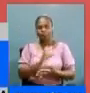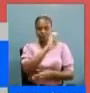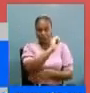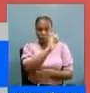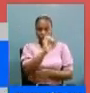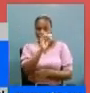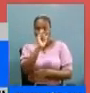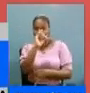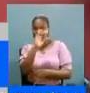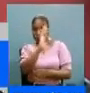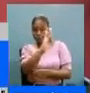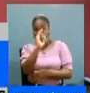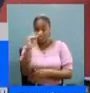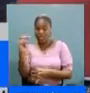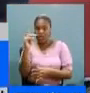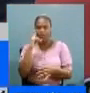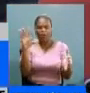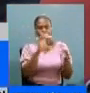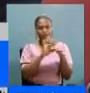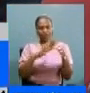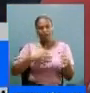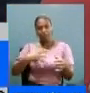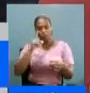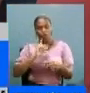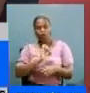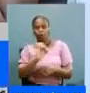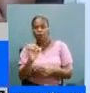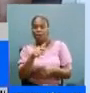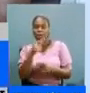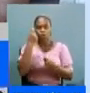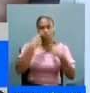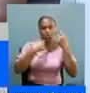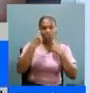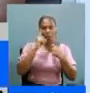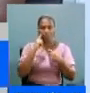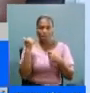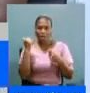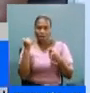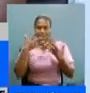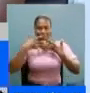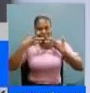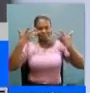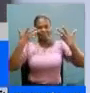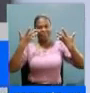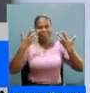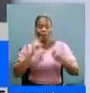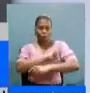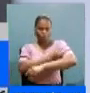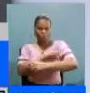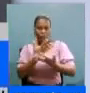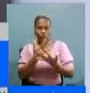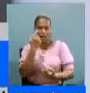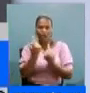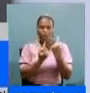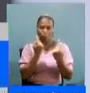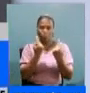Semedo lapida a alma das suas mulheres e, através das suas expressões salientes e fortes, realça